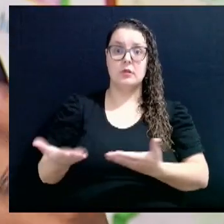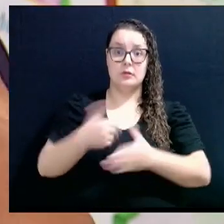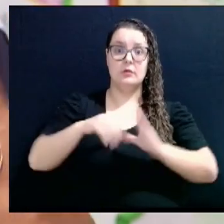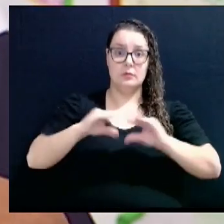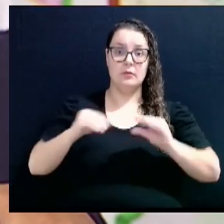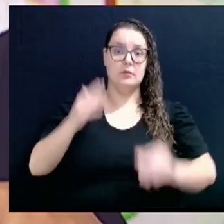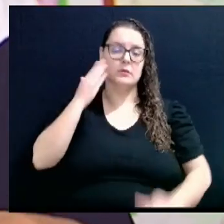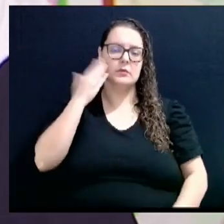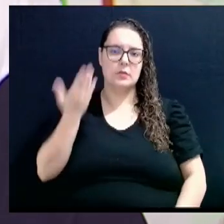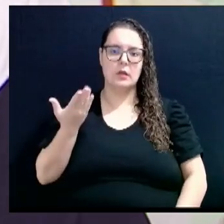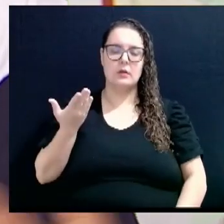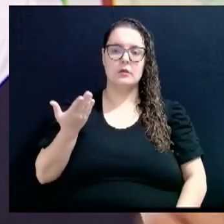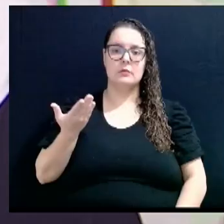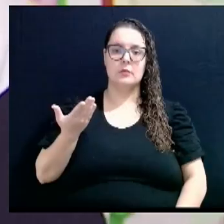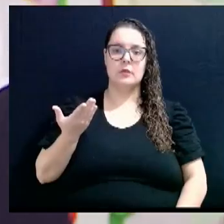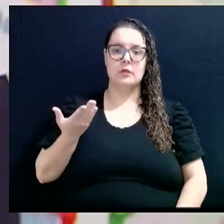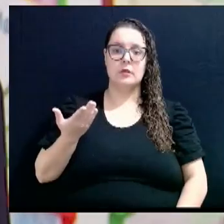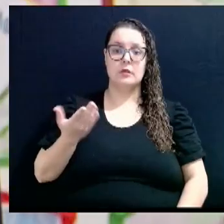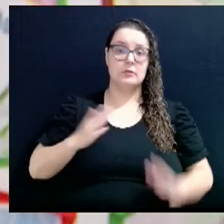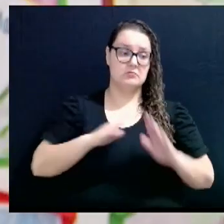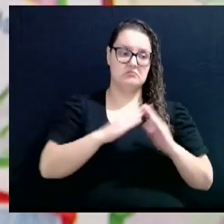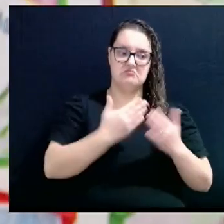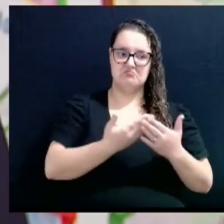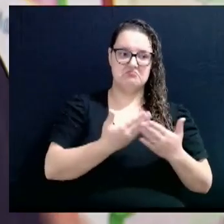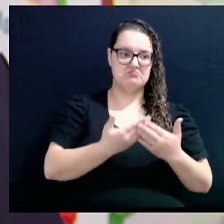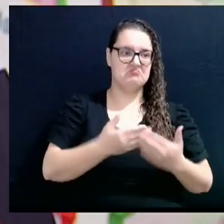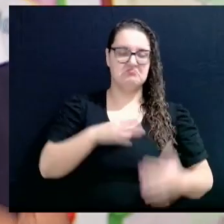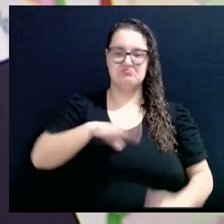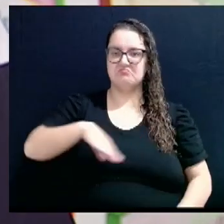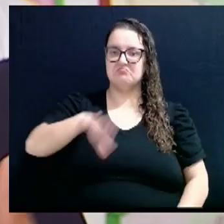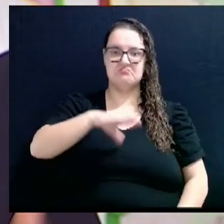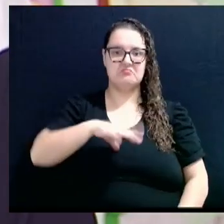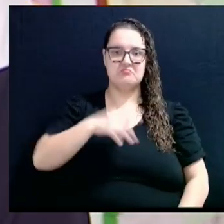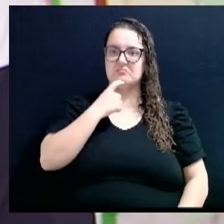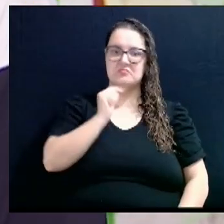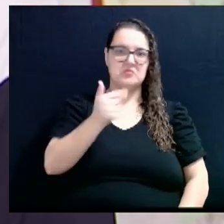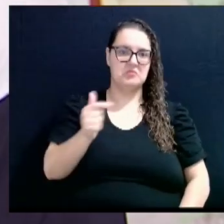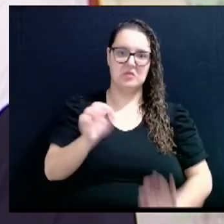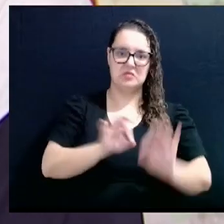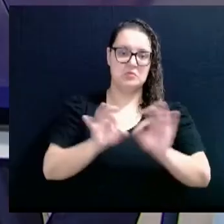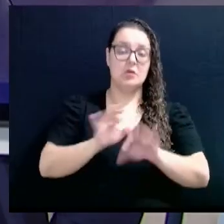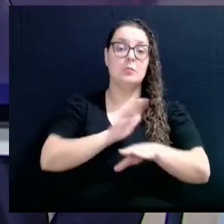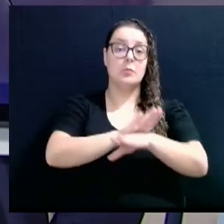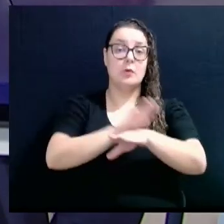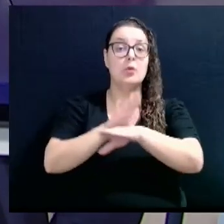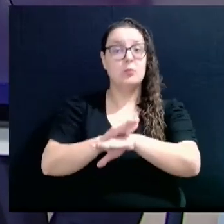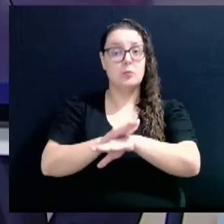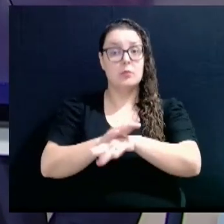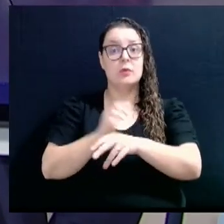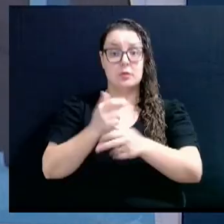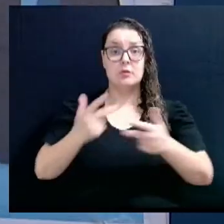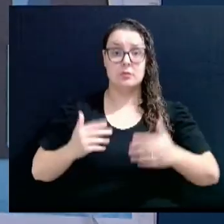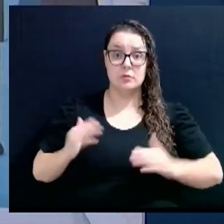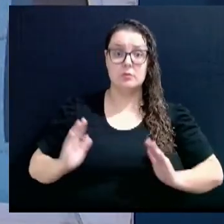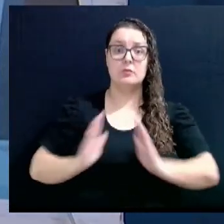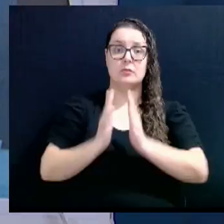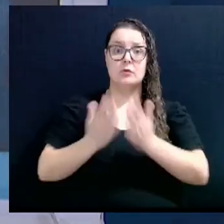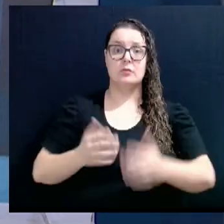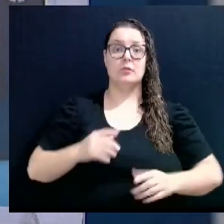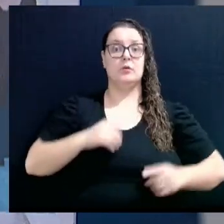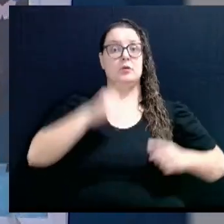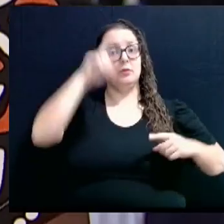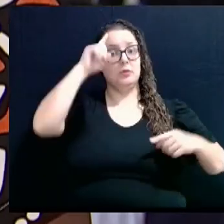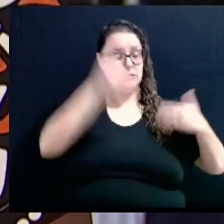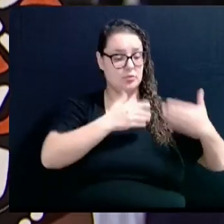nenhuma das escolas, eu acho, daqui de Campinas tem esse projeto, sabe? Para poder ajudar nas coisas, essas coisas. O cotidiano da escola tem